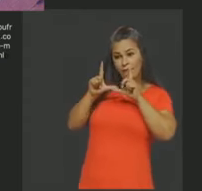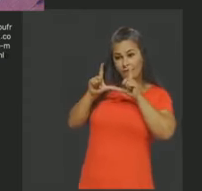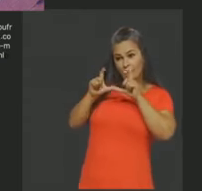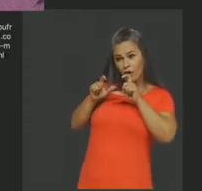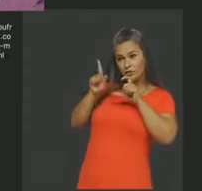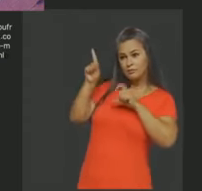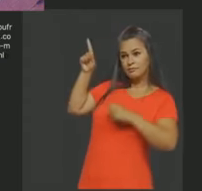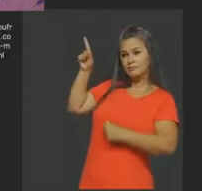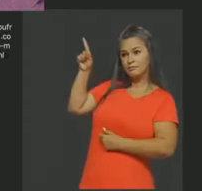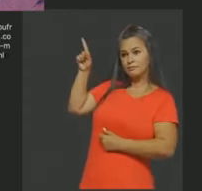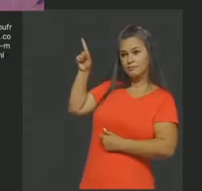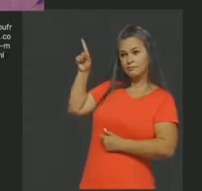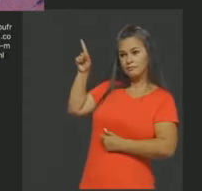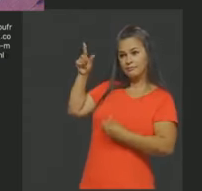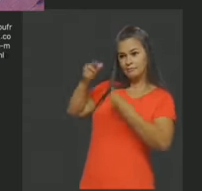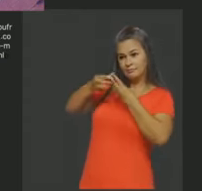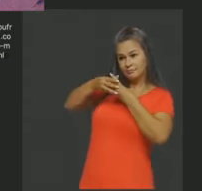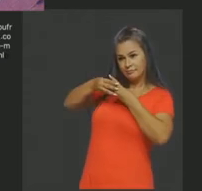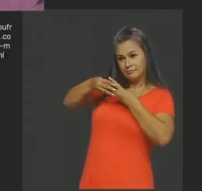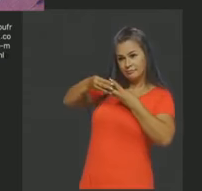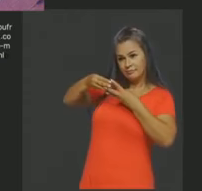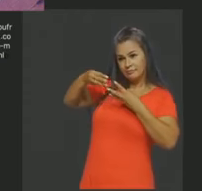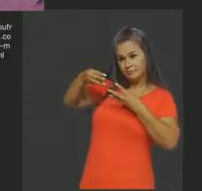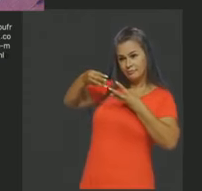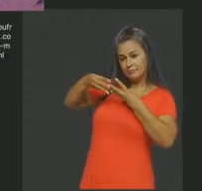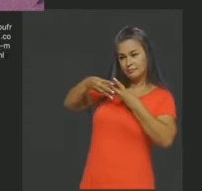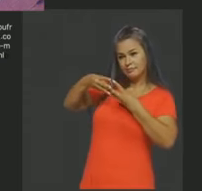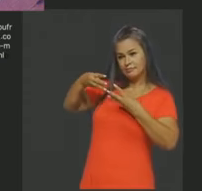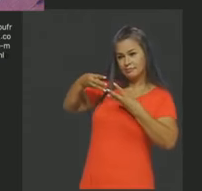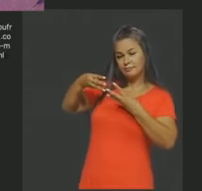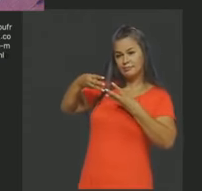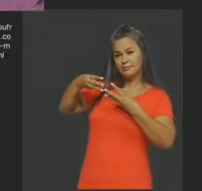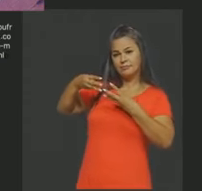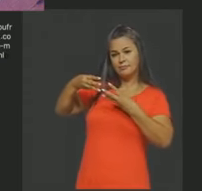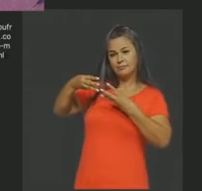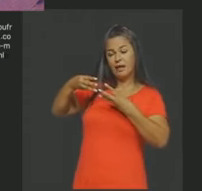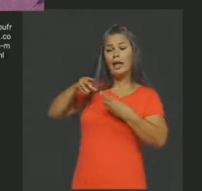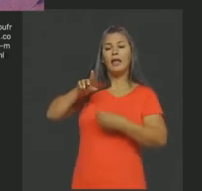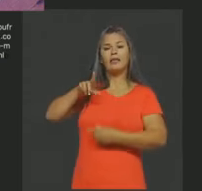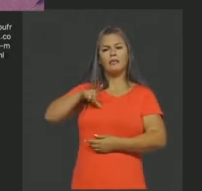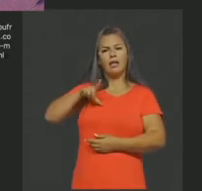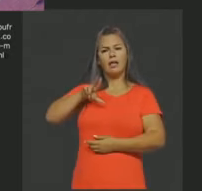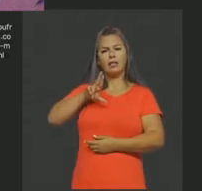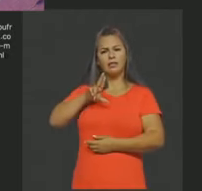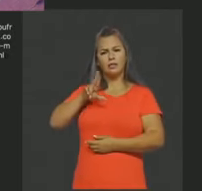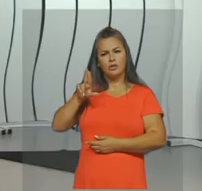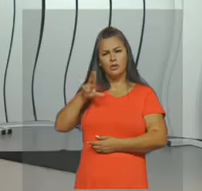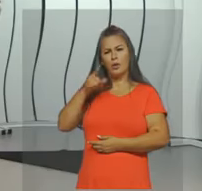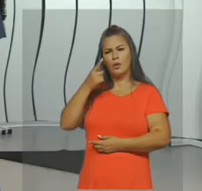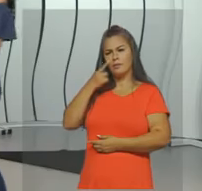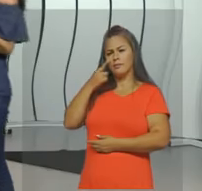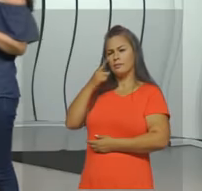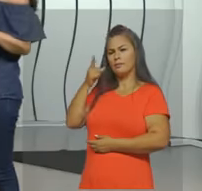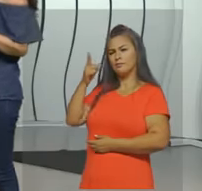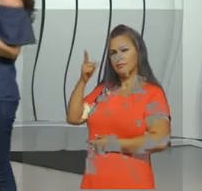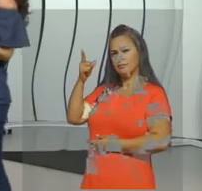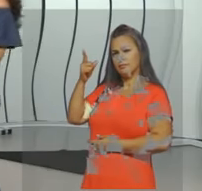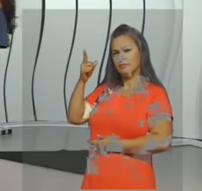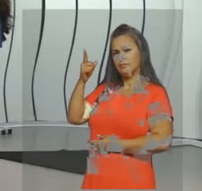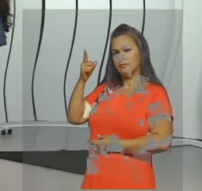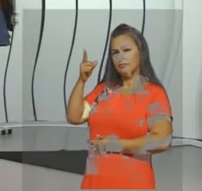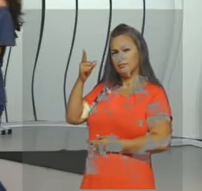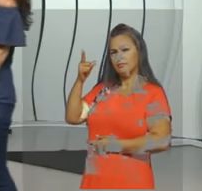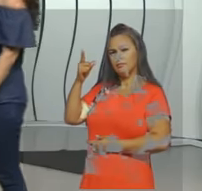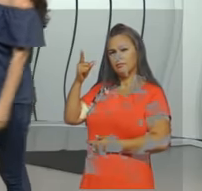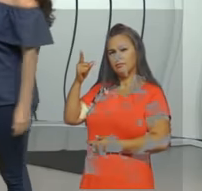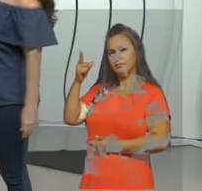tá? A unidade de contração chama sarcômero e está aqui nessa fibra muscular que eu vou mostrar também